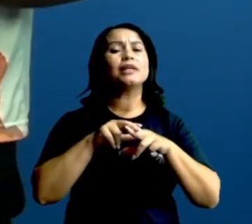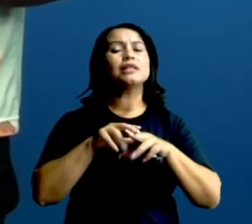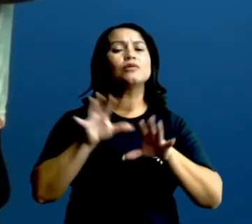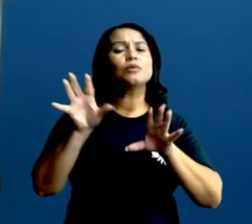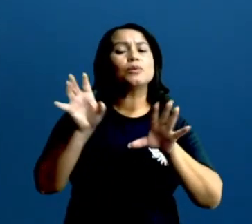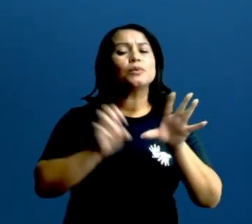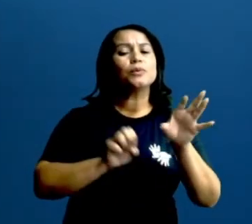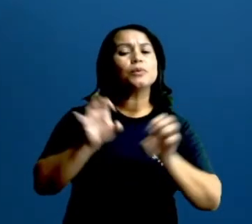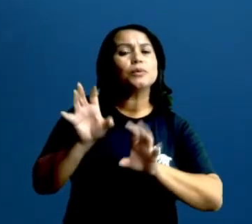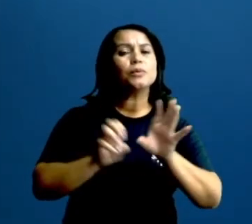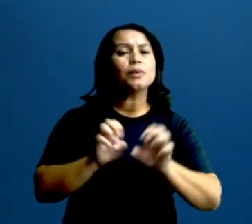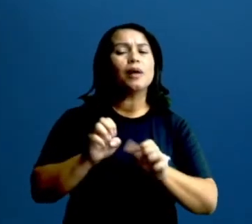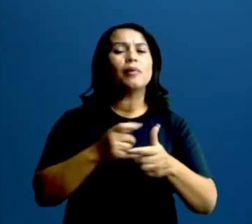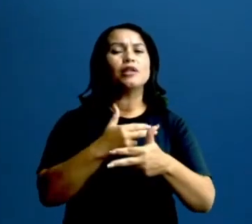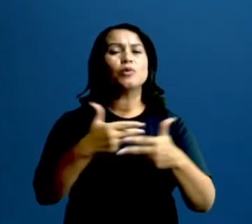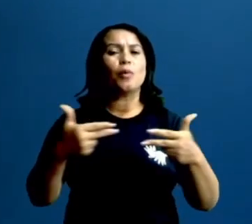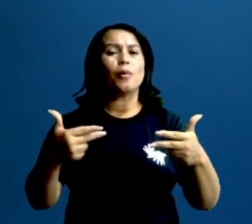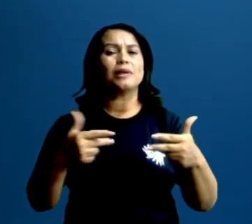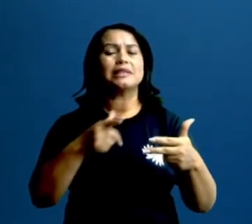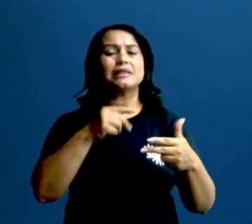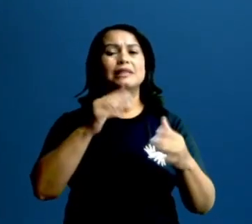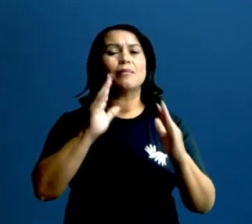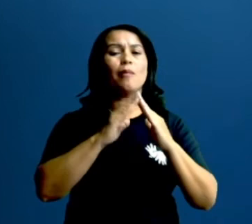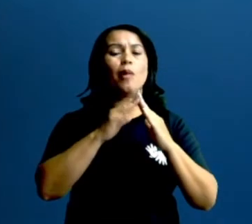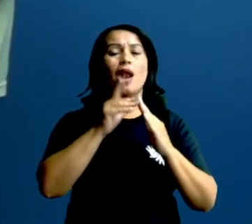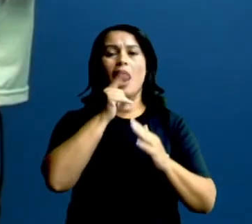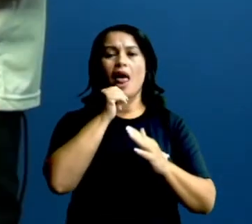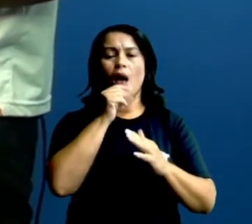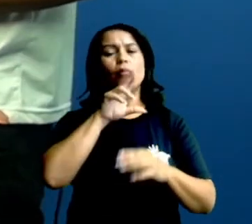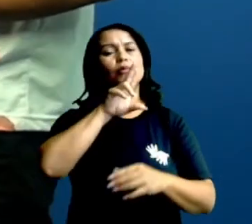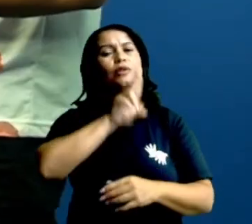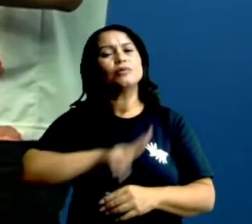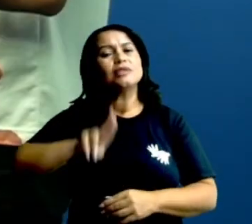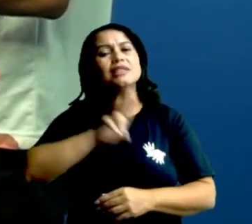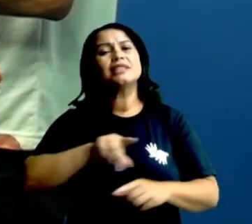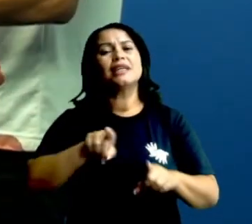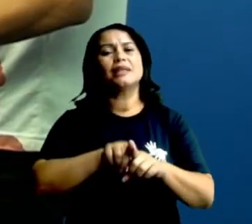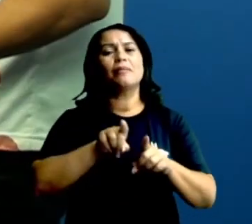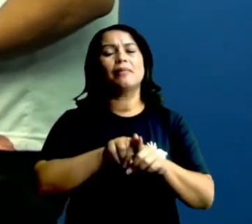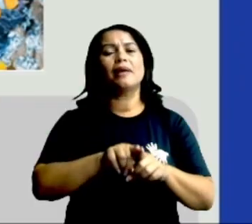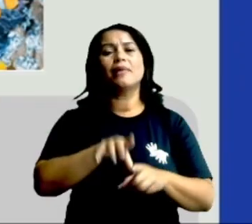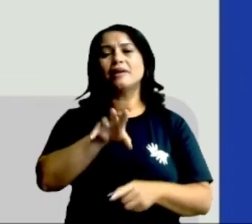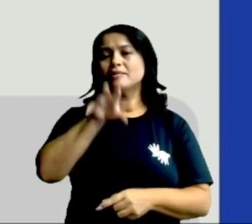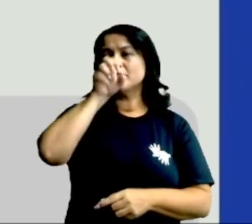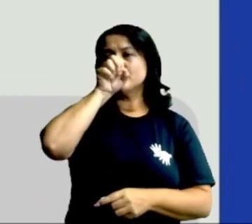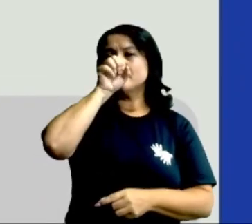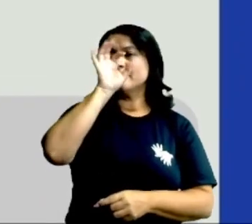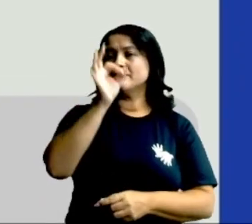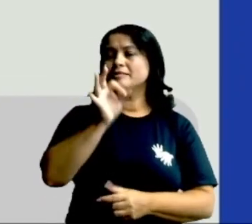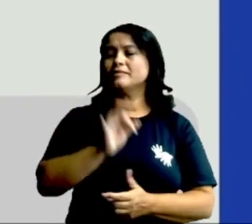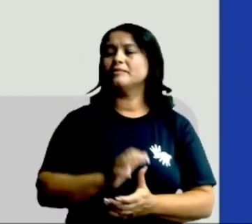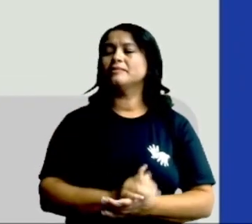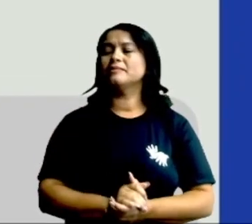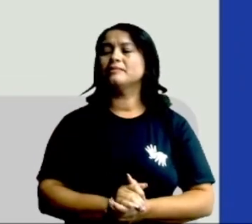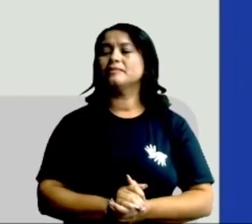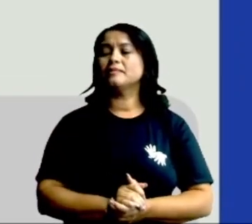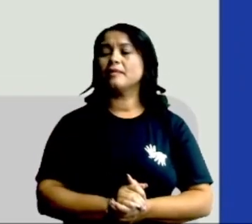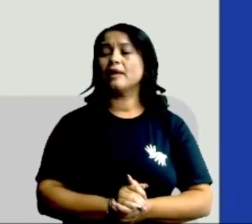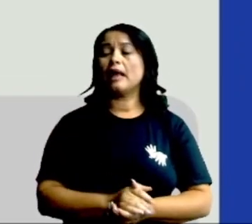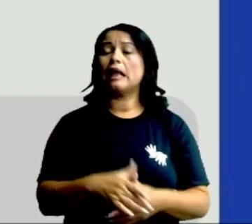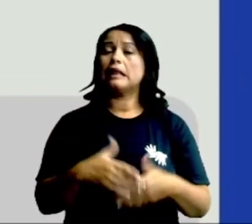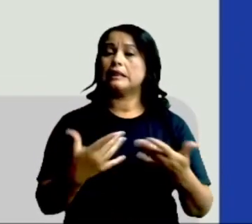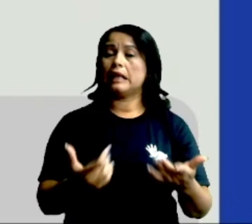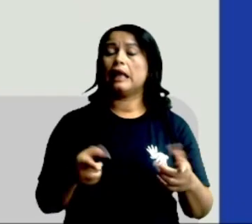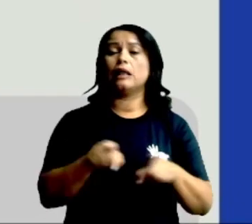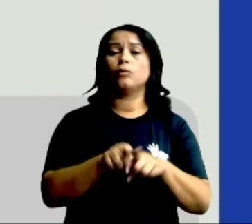esses organismos aquáticos e então serem utilizados por esses organismos para respirarem, tá certo? Por ela